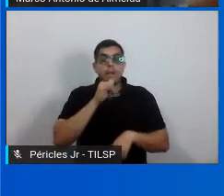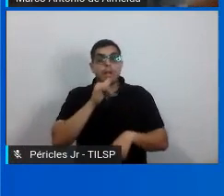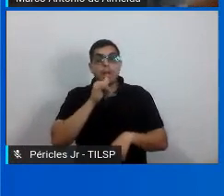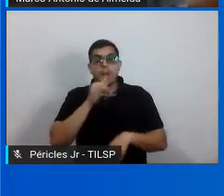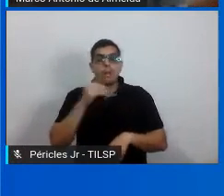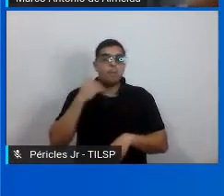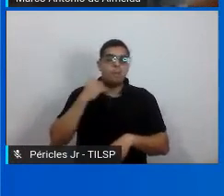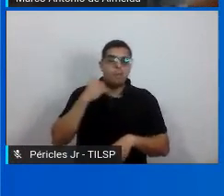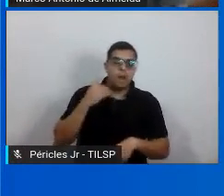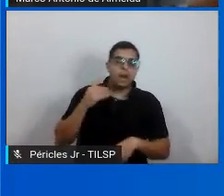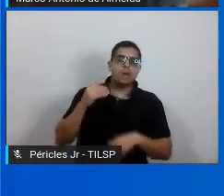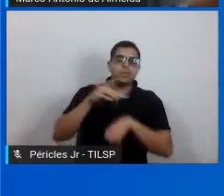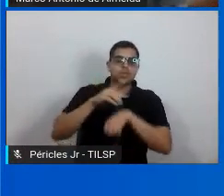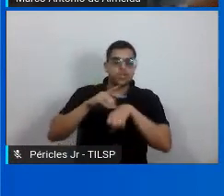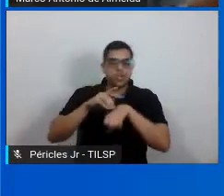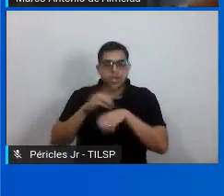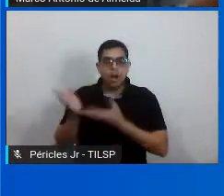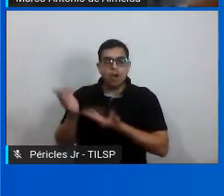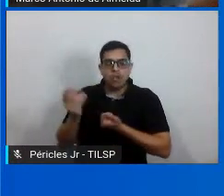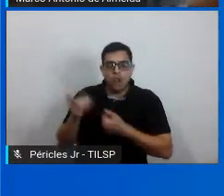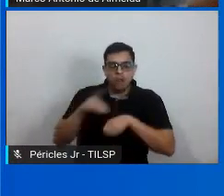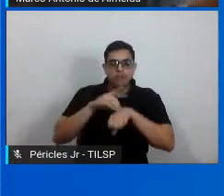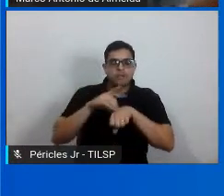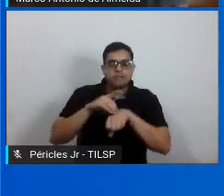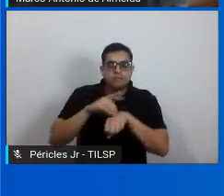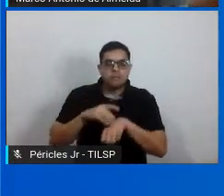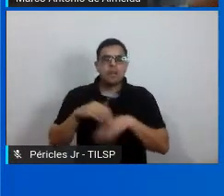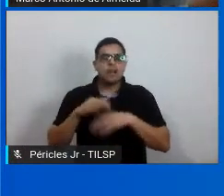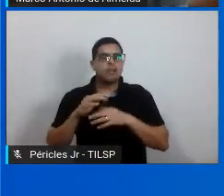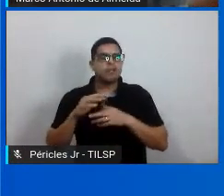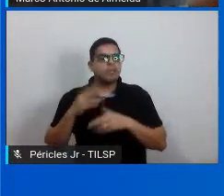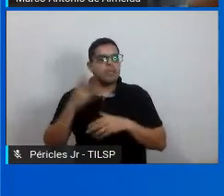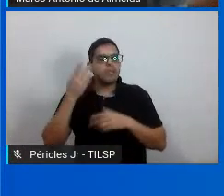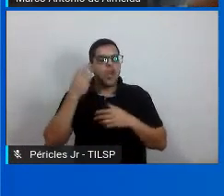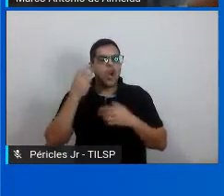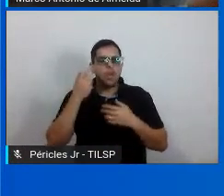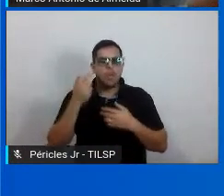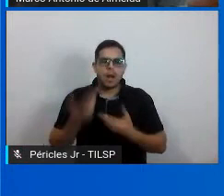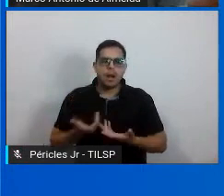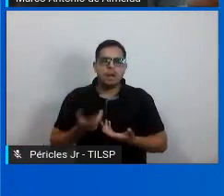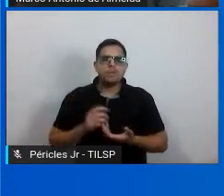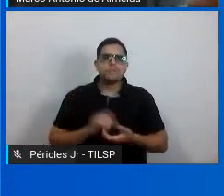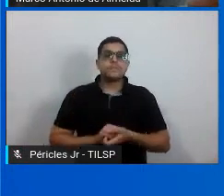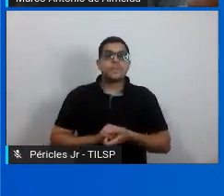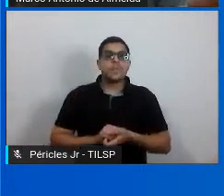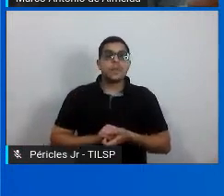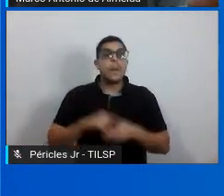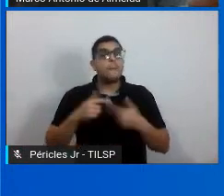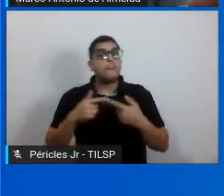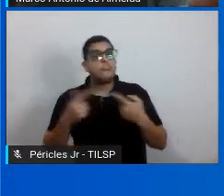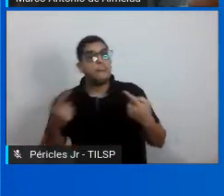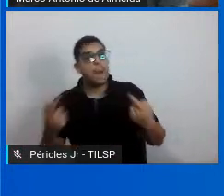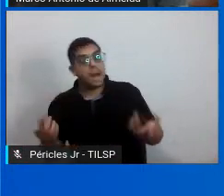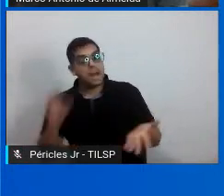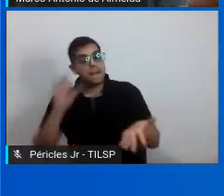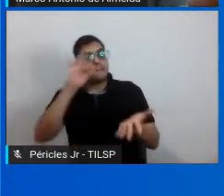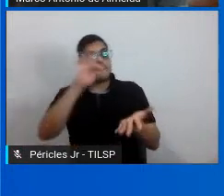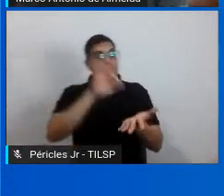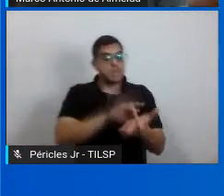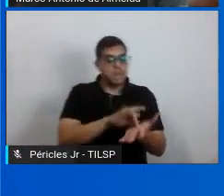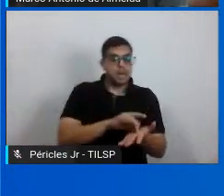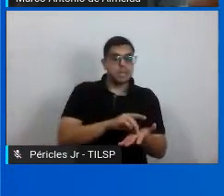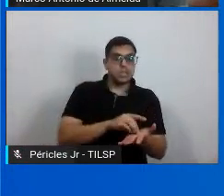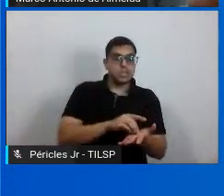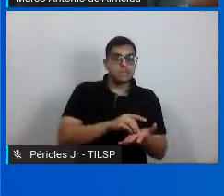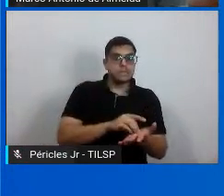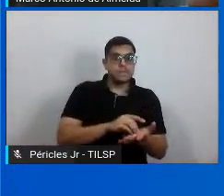questão é será que na realidade Isso corresponde a verdade no ano antes nisso né então meu propósito é